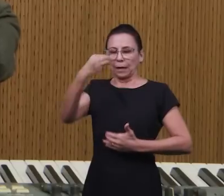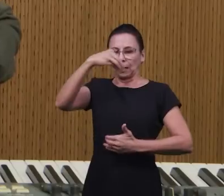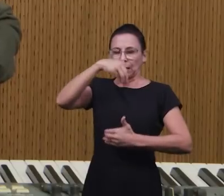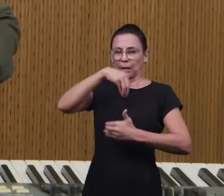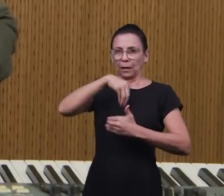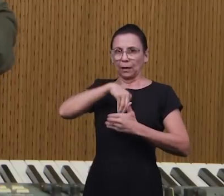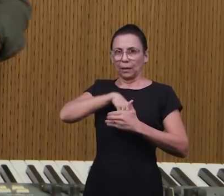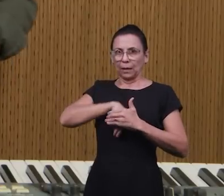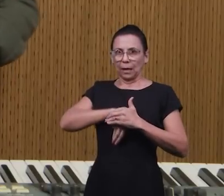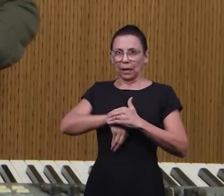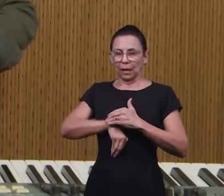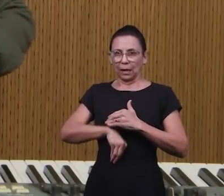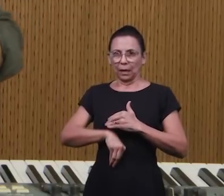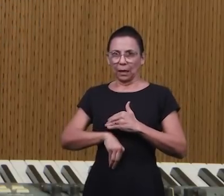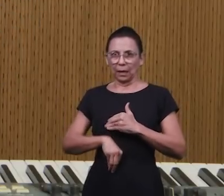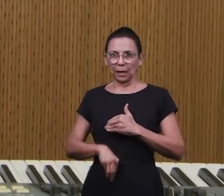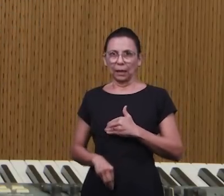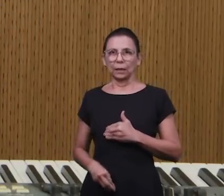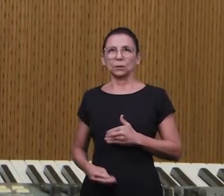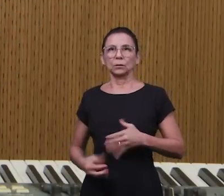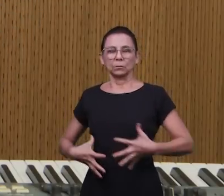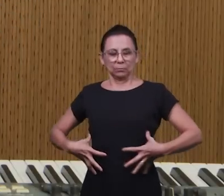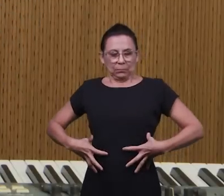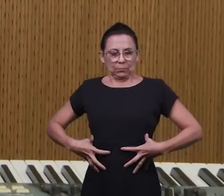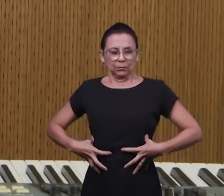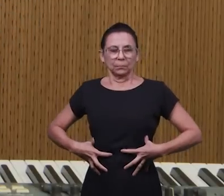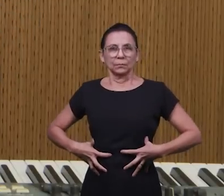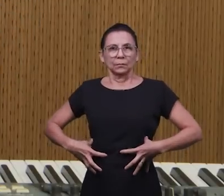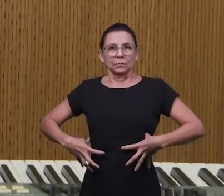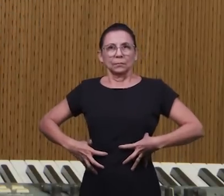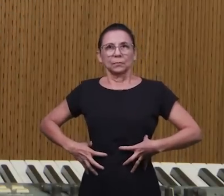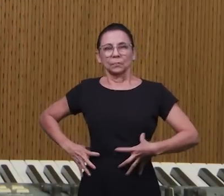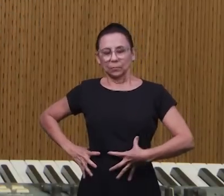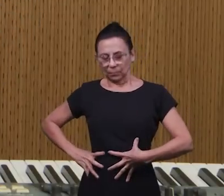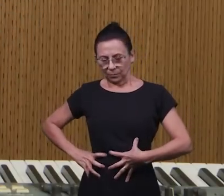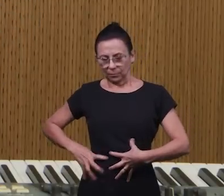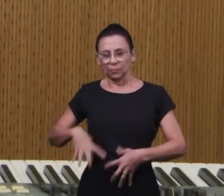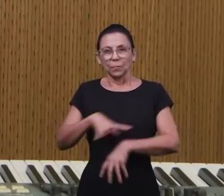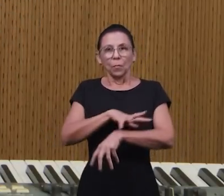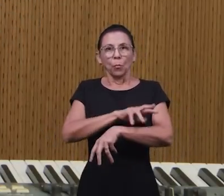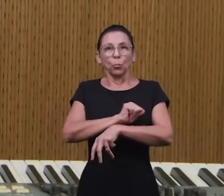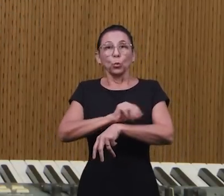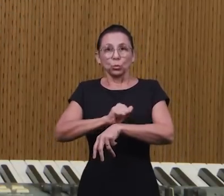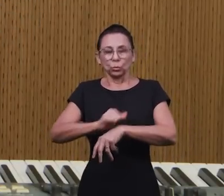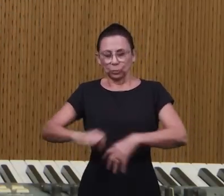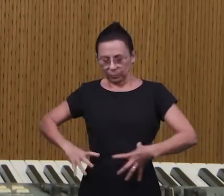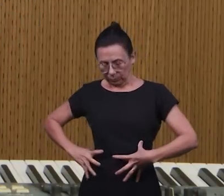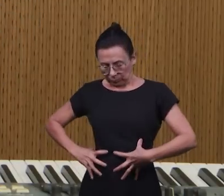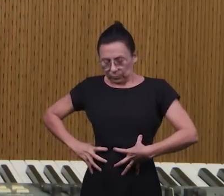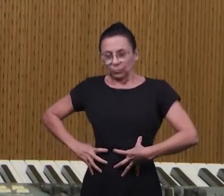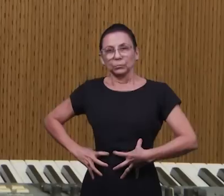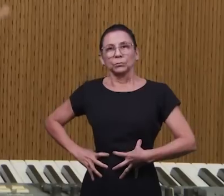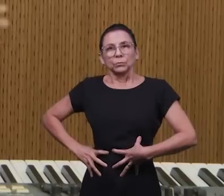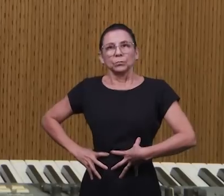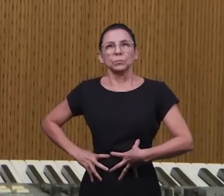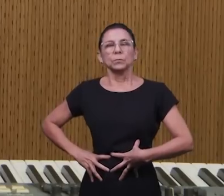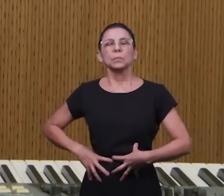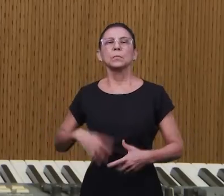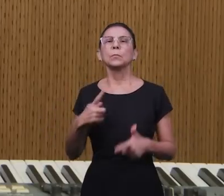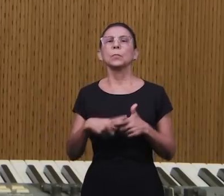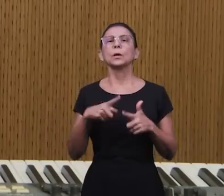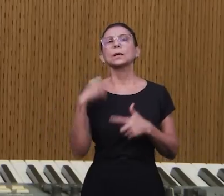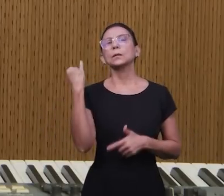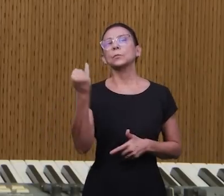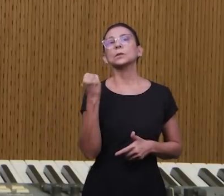acionada anteriormente, a estrutura muscular de respiração. Por que é importante nós conhecermos